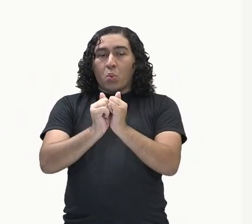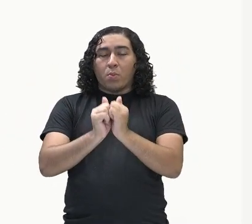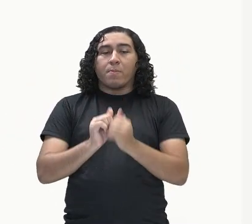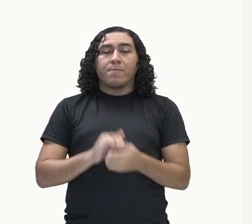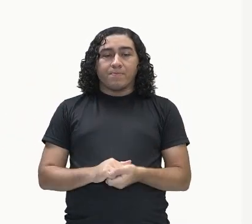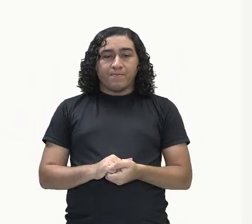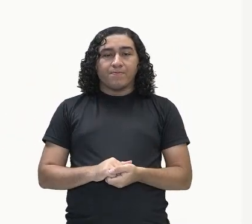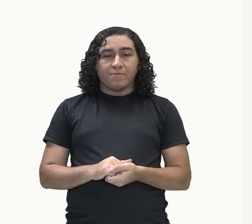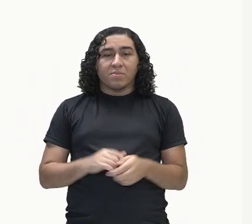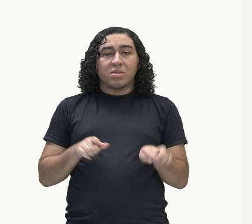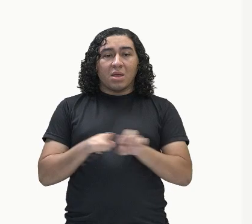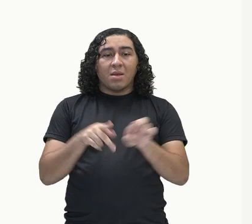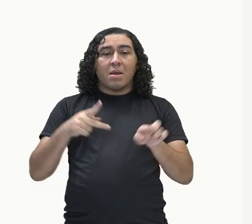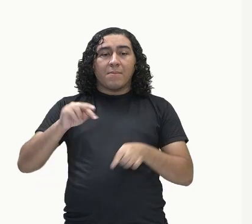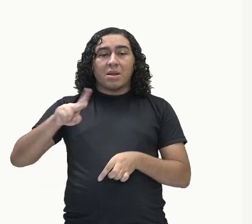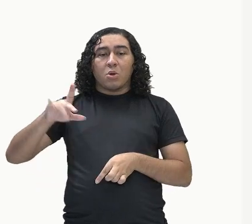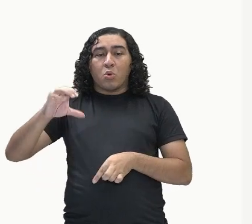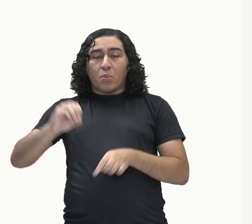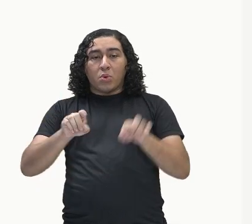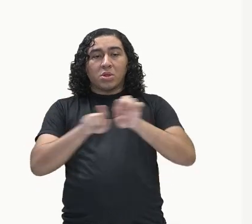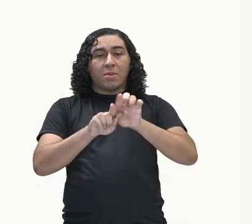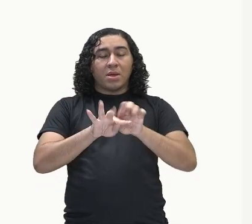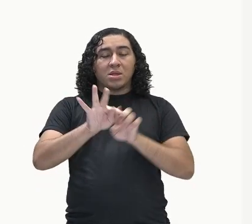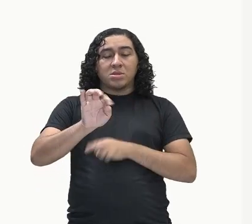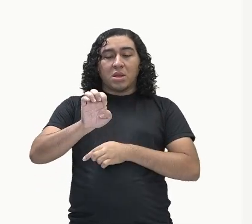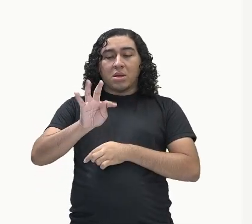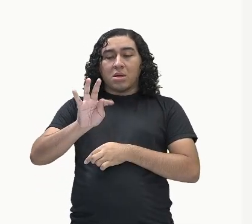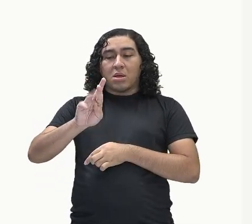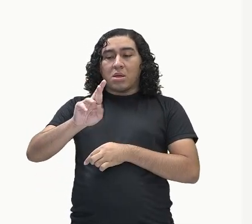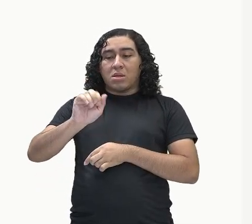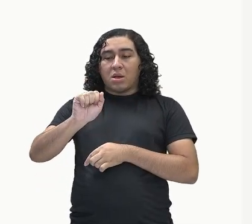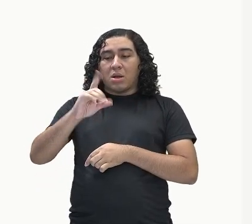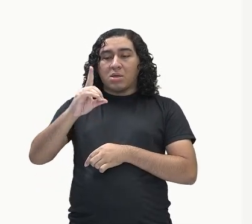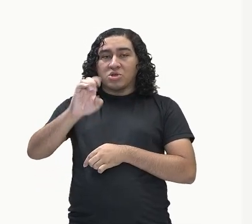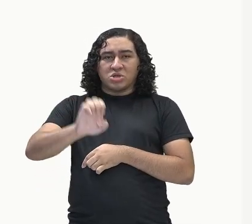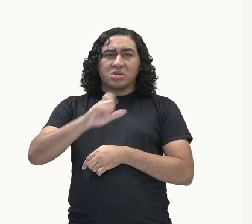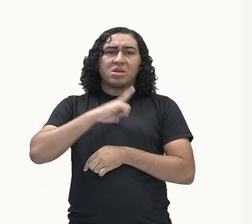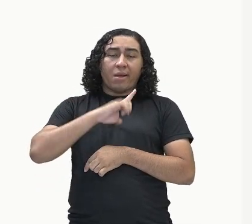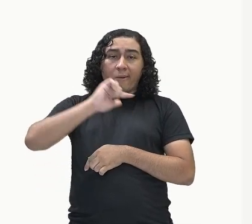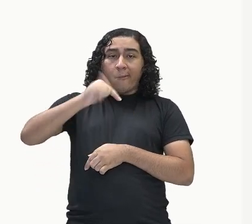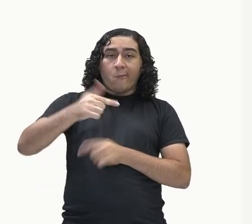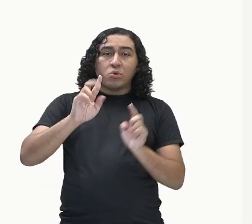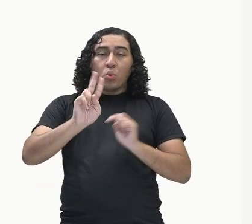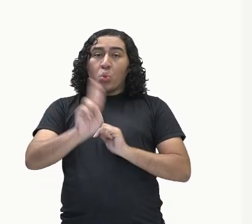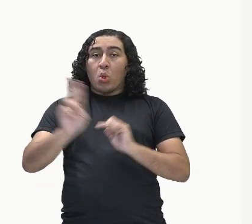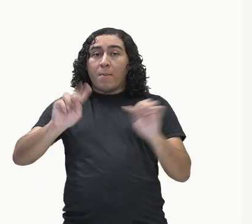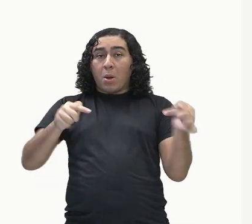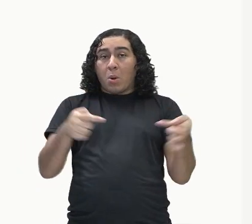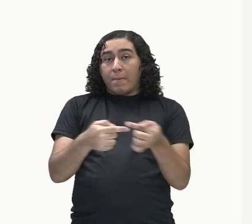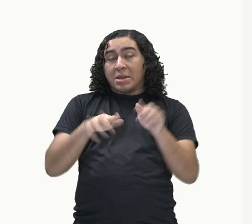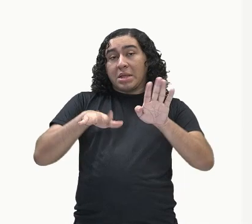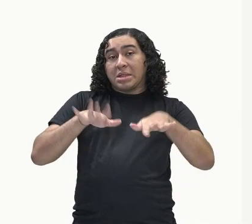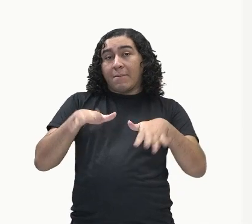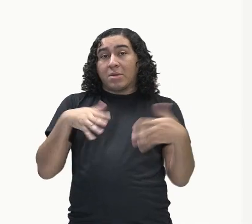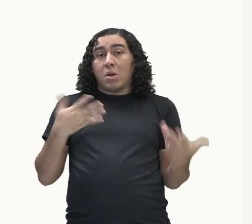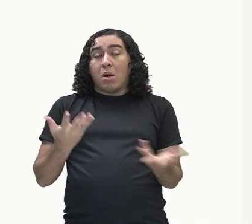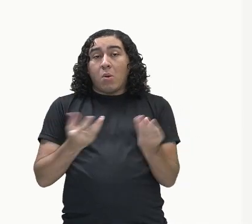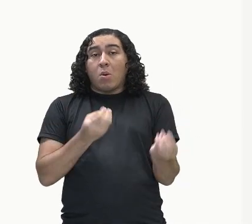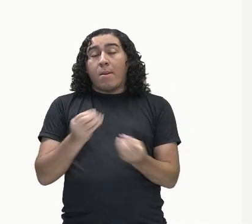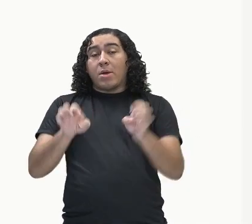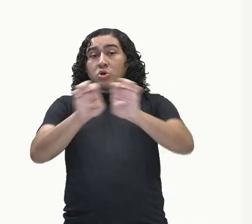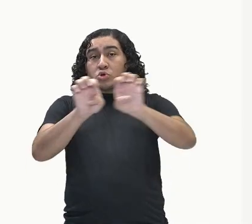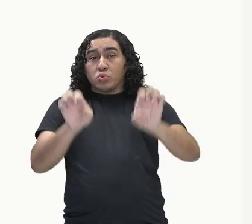pneumococos e tétrade tá então a gente tem essas outras associações de acordo com a colônia